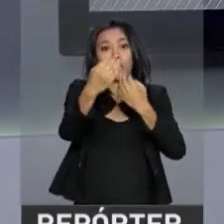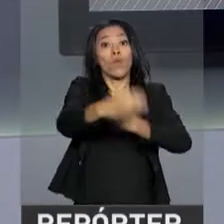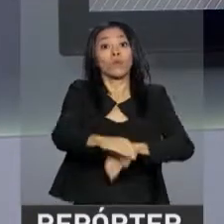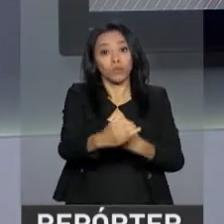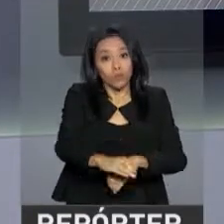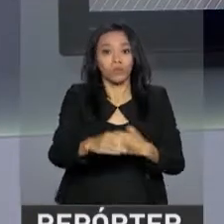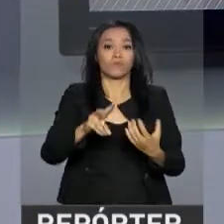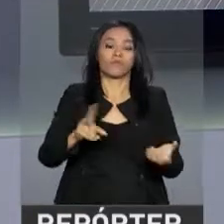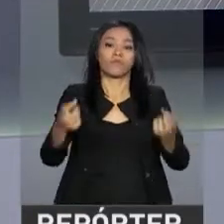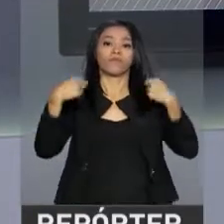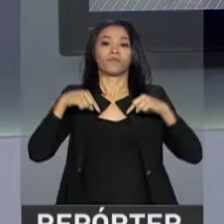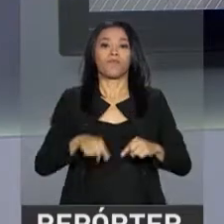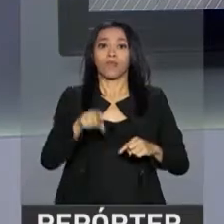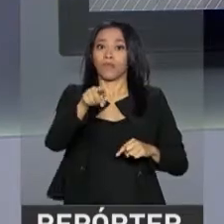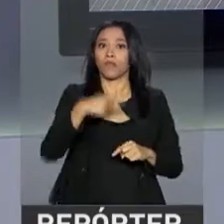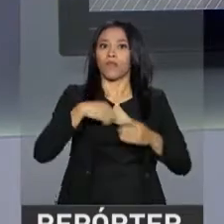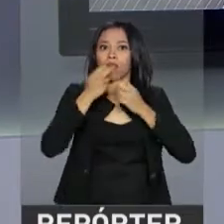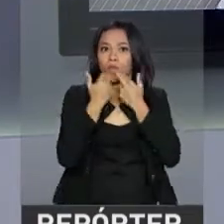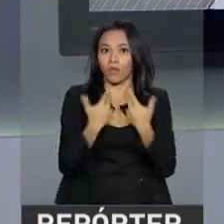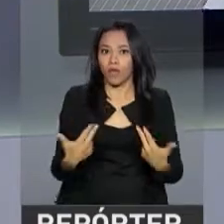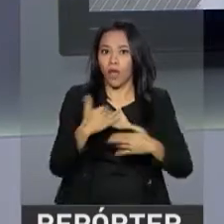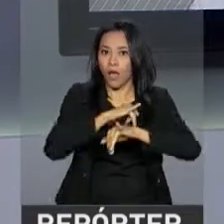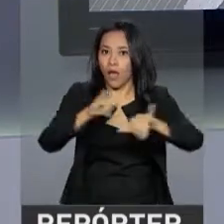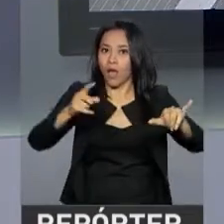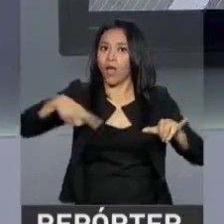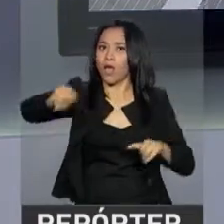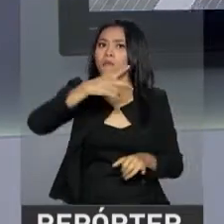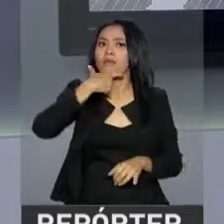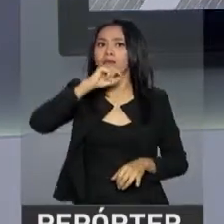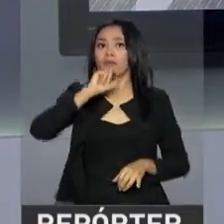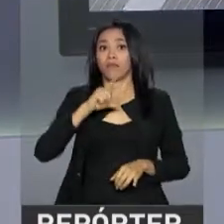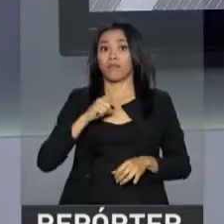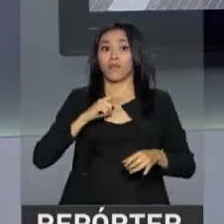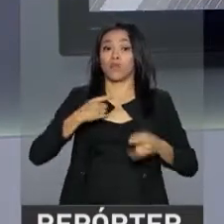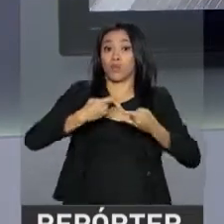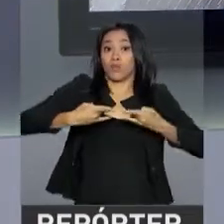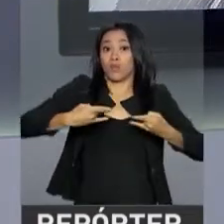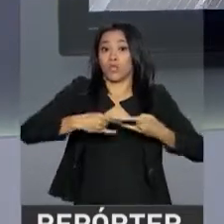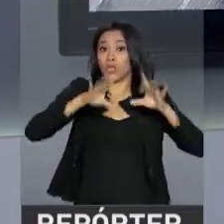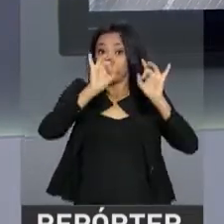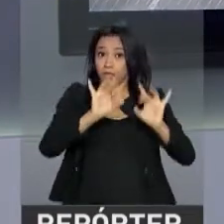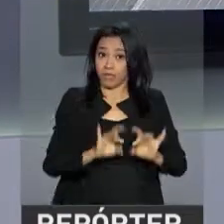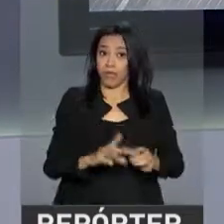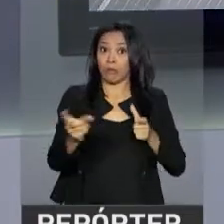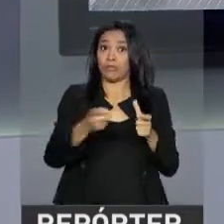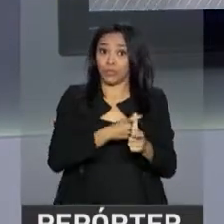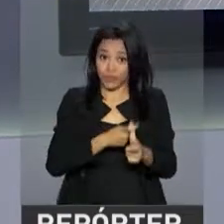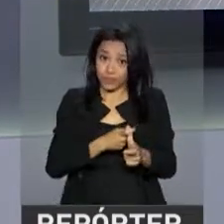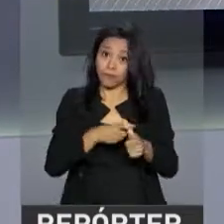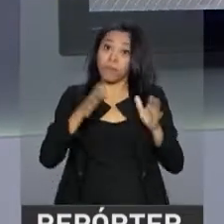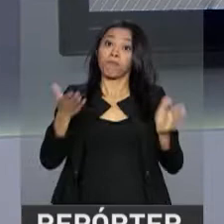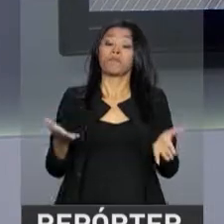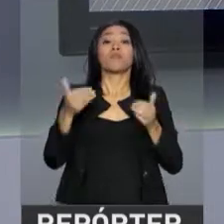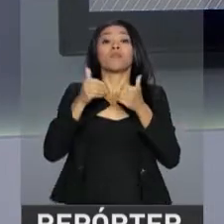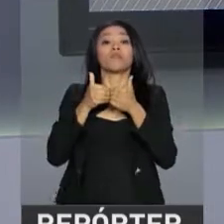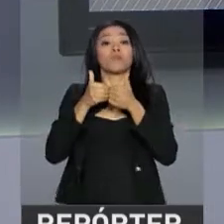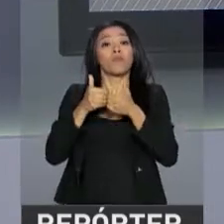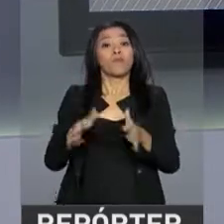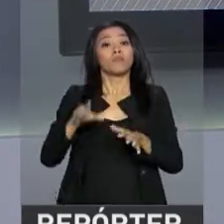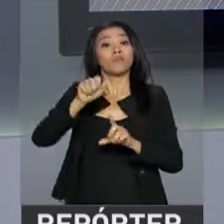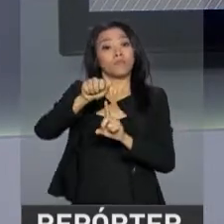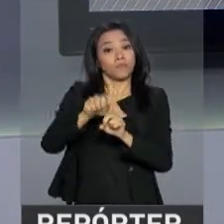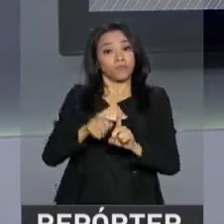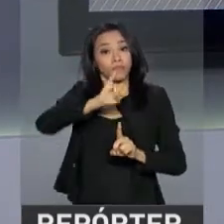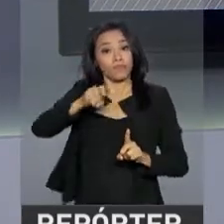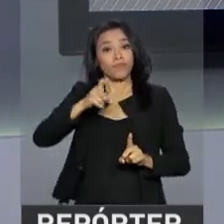que estão devendo o cheque especial os bancos aprovaram novas regras a partir de julho as instituições financeiras terão sempre